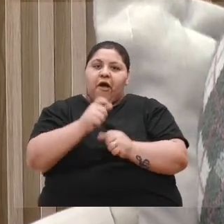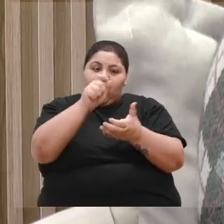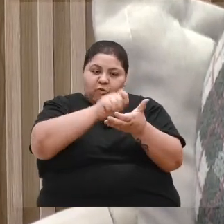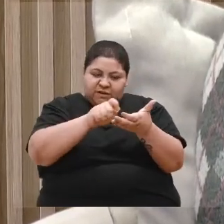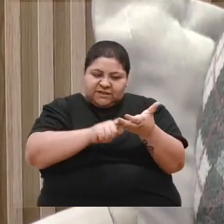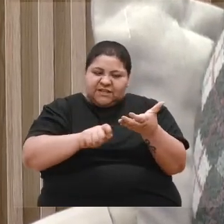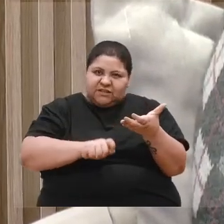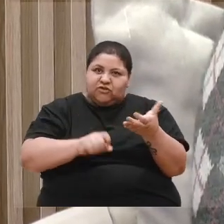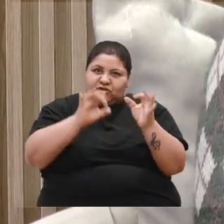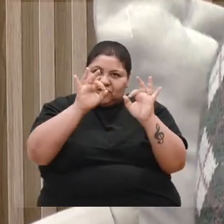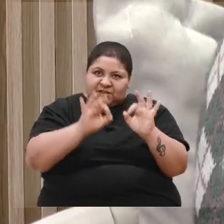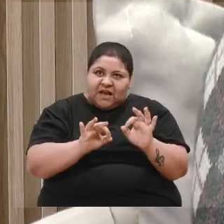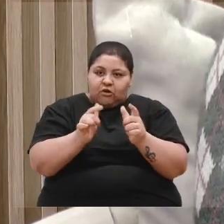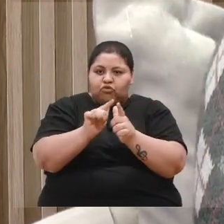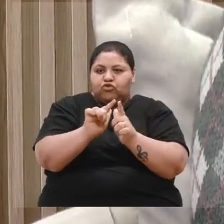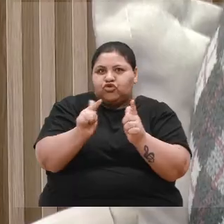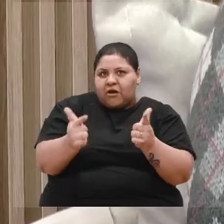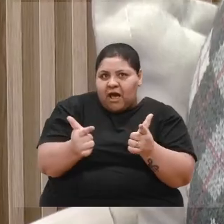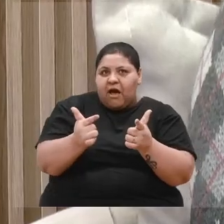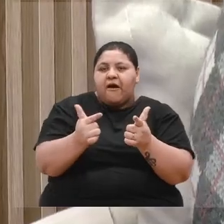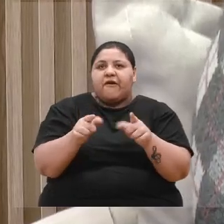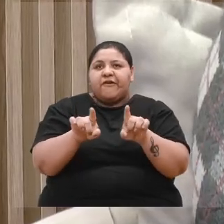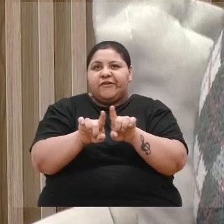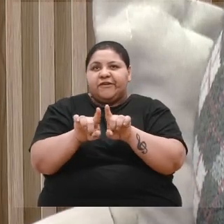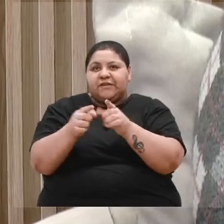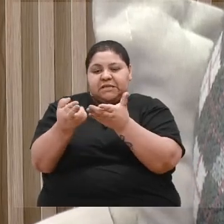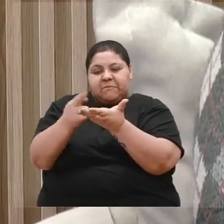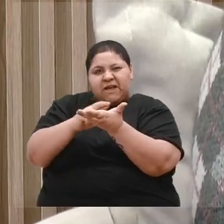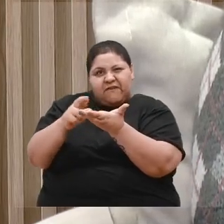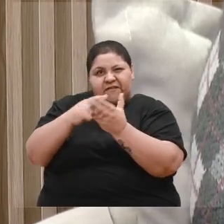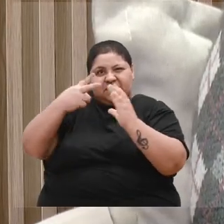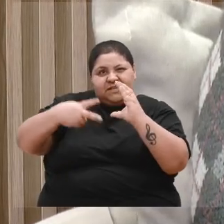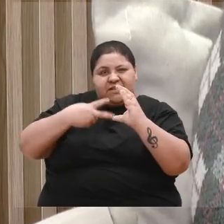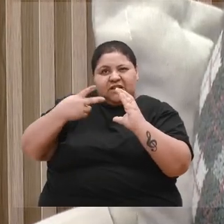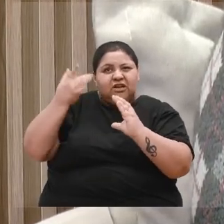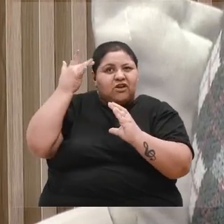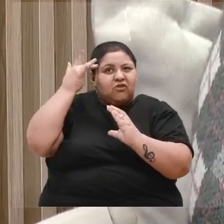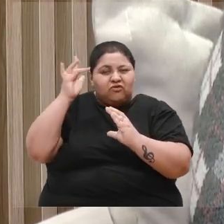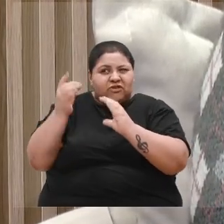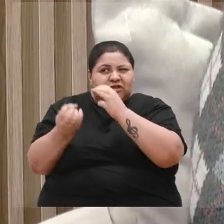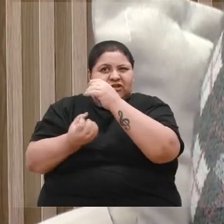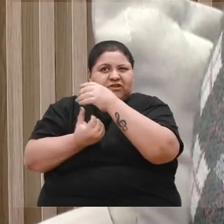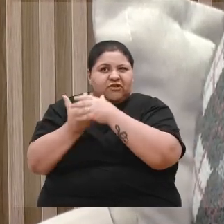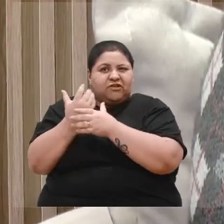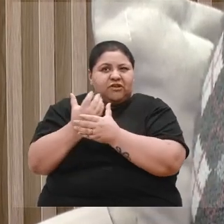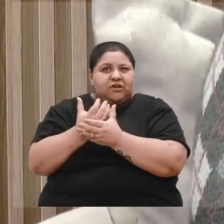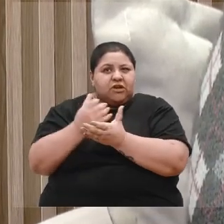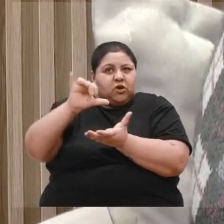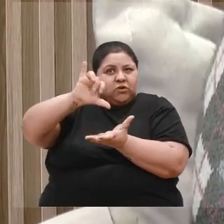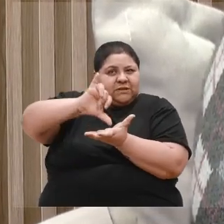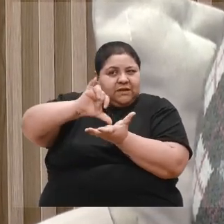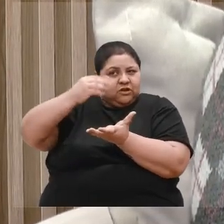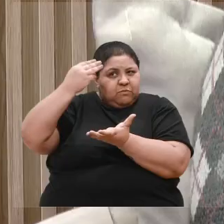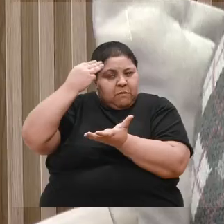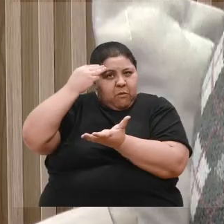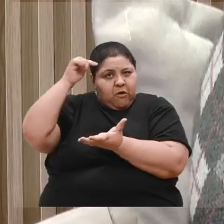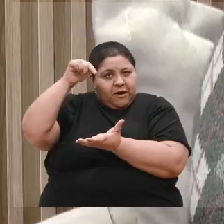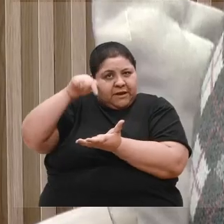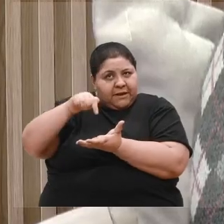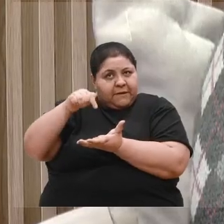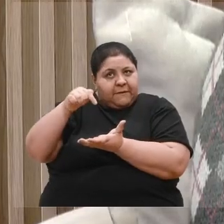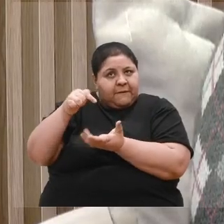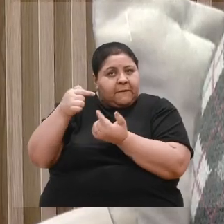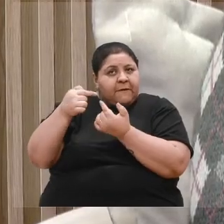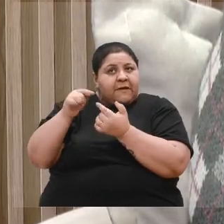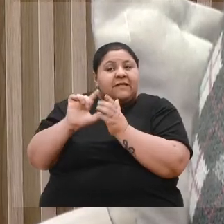escritas, basicamente, né, que era jornal e as coisas da Câmara. Eu não sei quando foi criado o Centro de Memória aqui. Foi